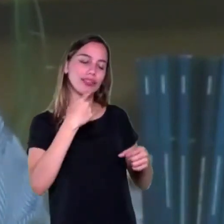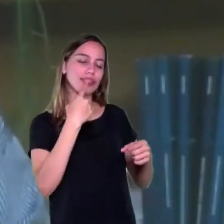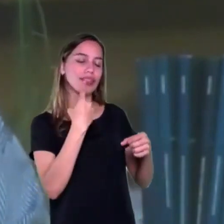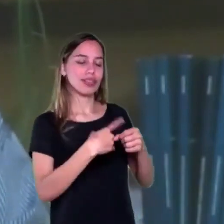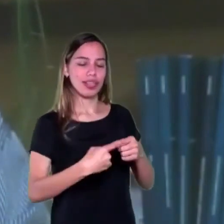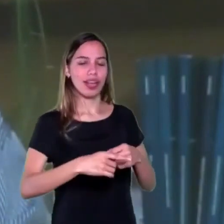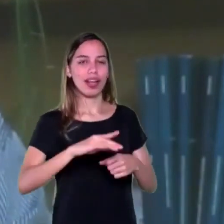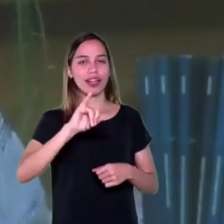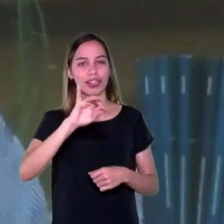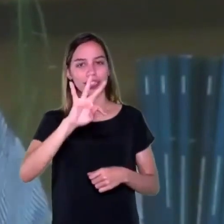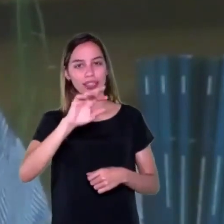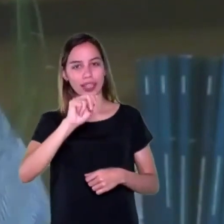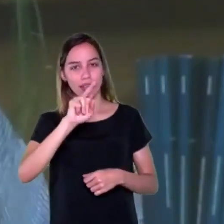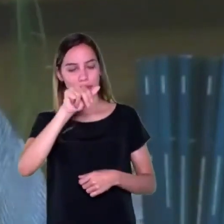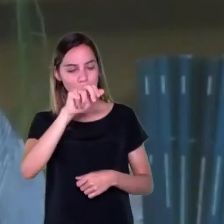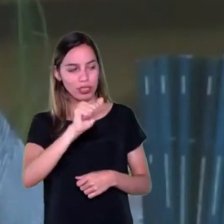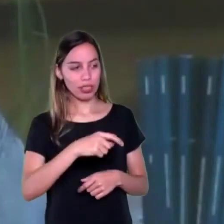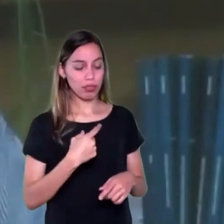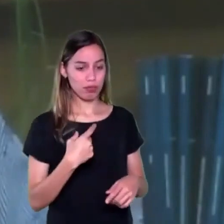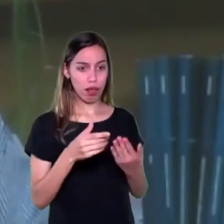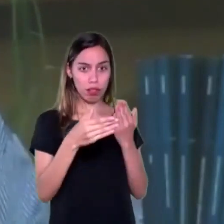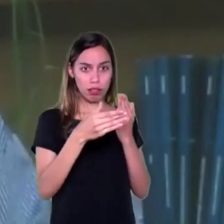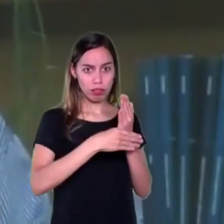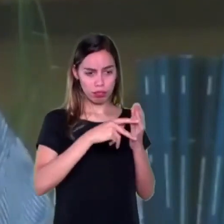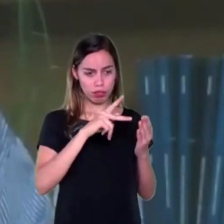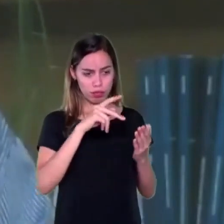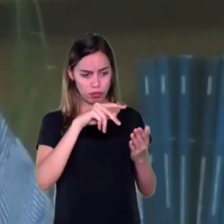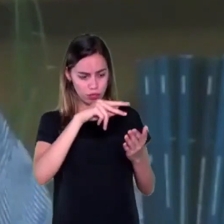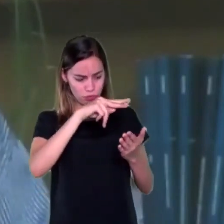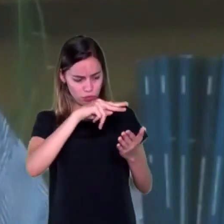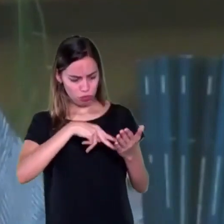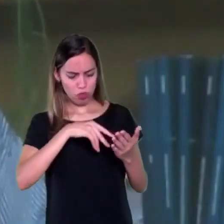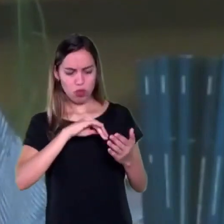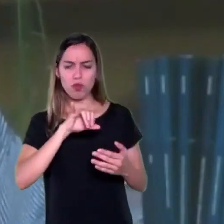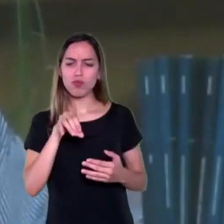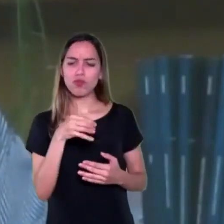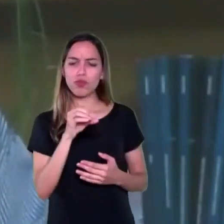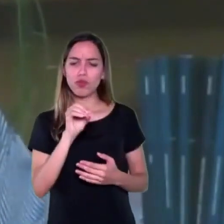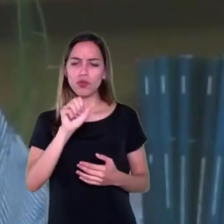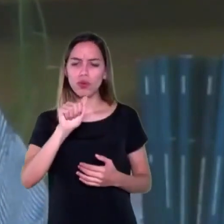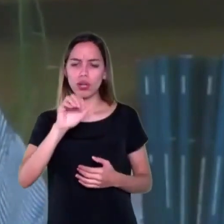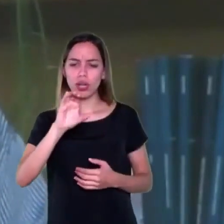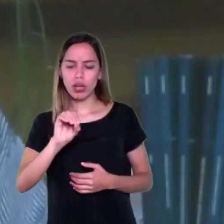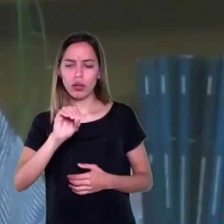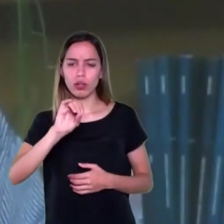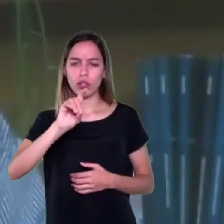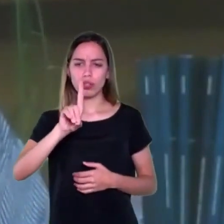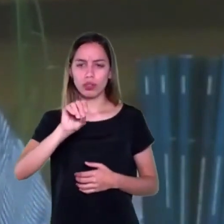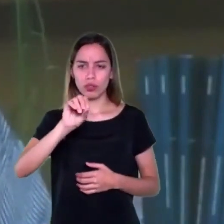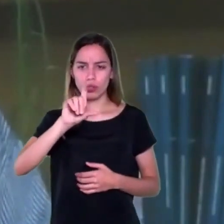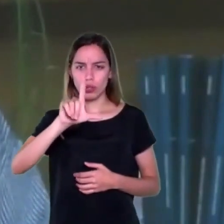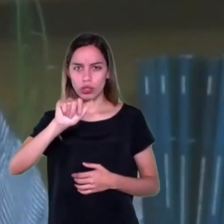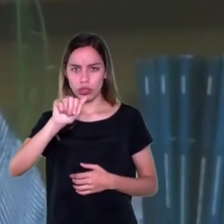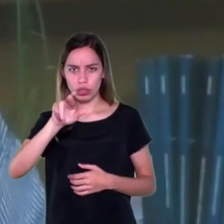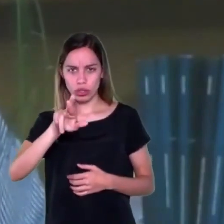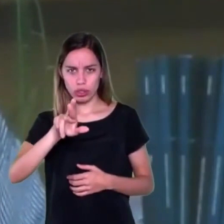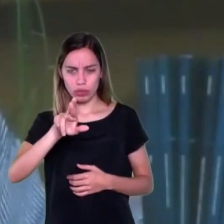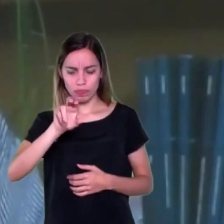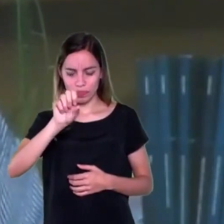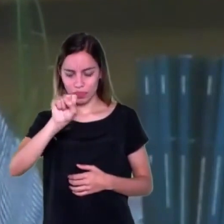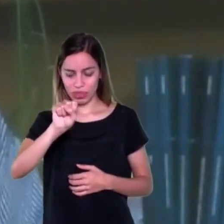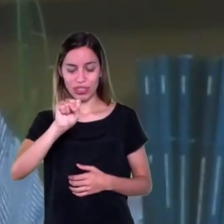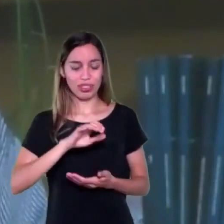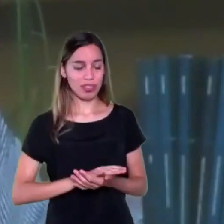partir dele, foi lendo João Dornas Filho, foi tomando contato com essa